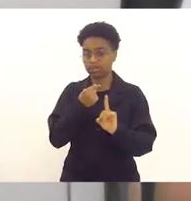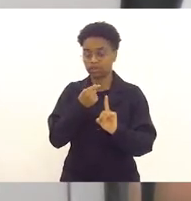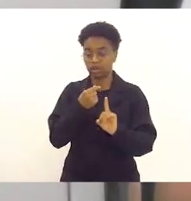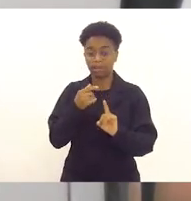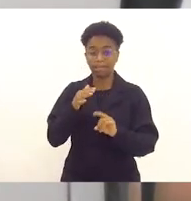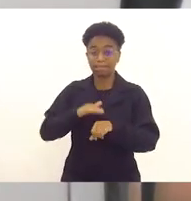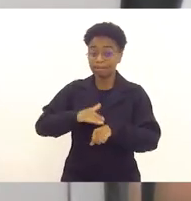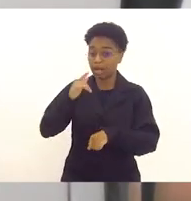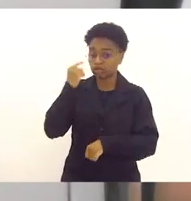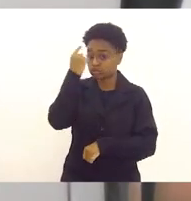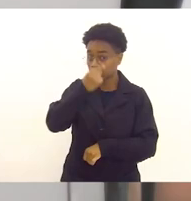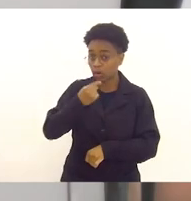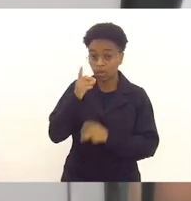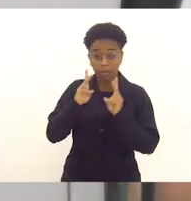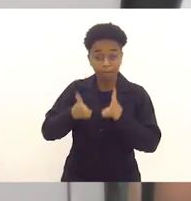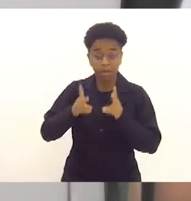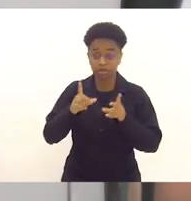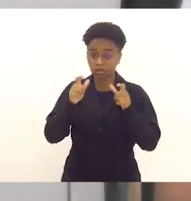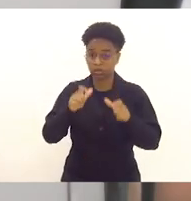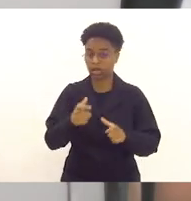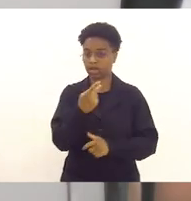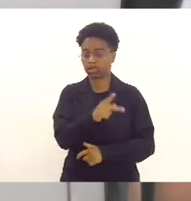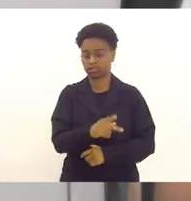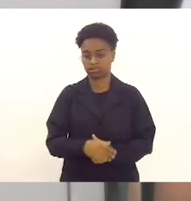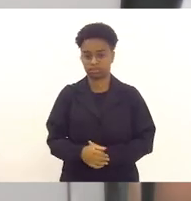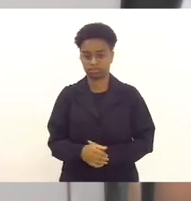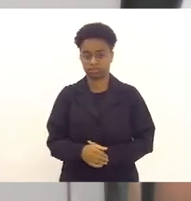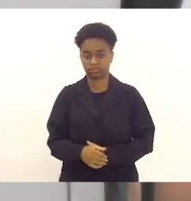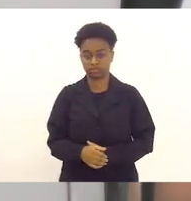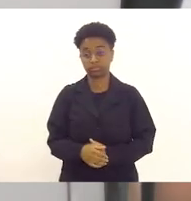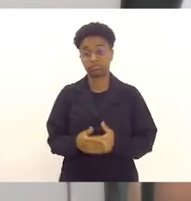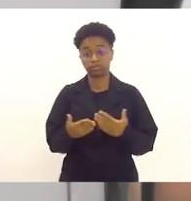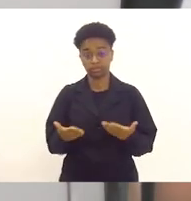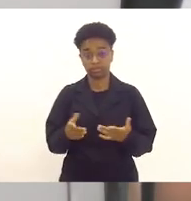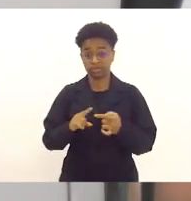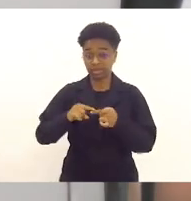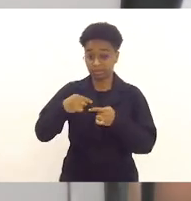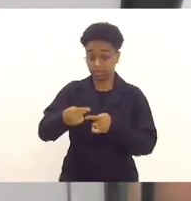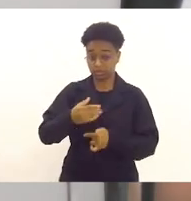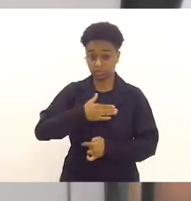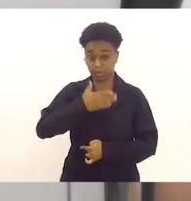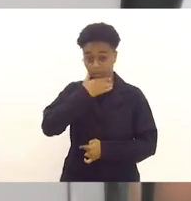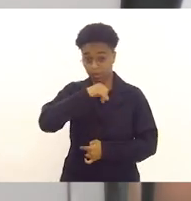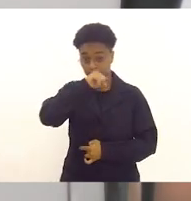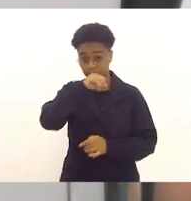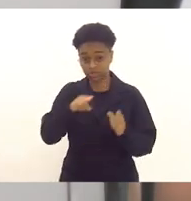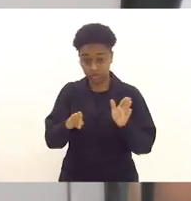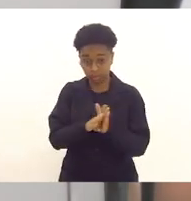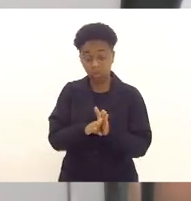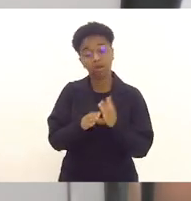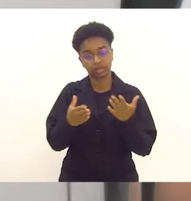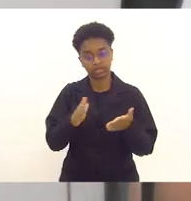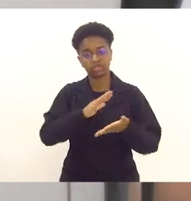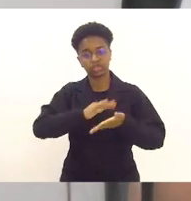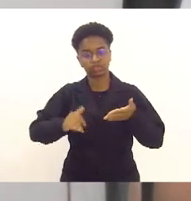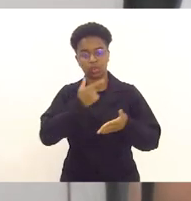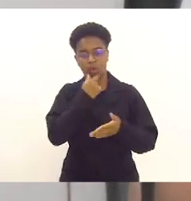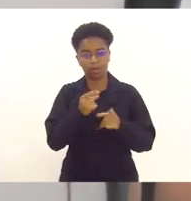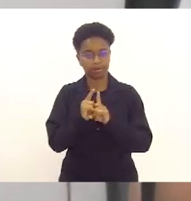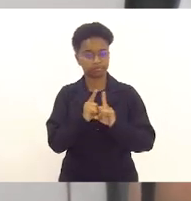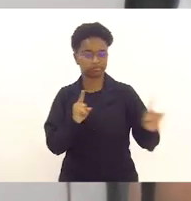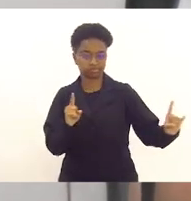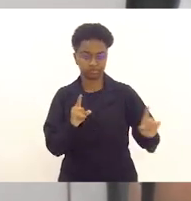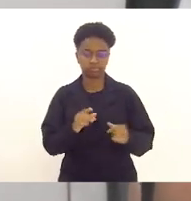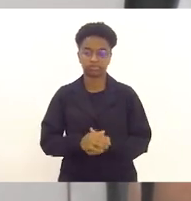mais de uma hora no mesmo ambiente que o criminoso a partir do momento que o meu pai chegou na delegacia Foi um momento que eles tiraram criminoso de perto de